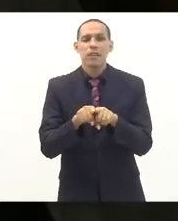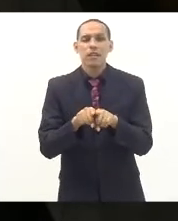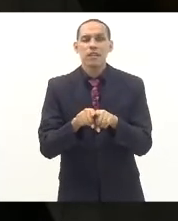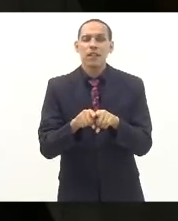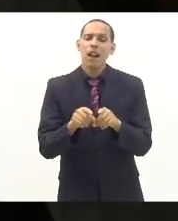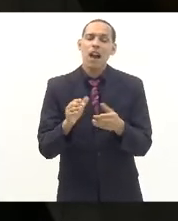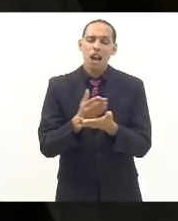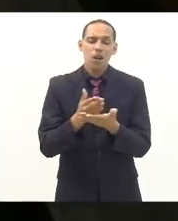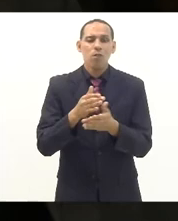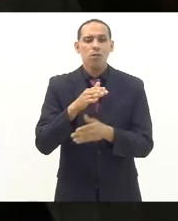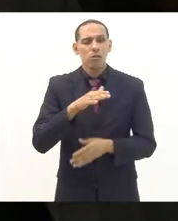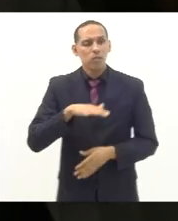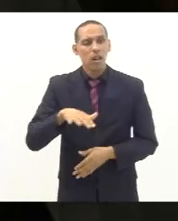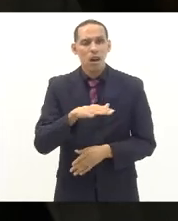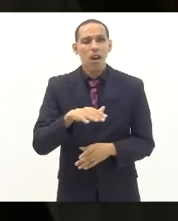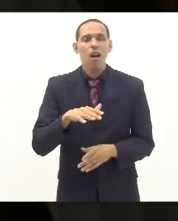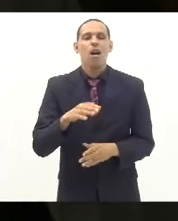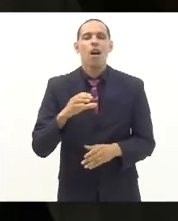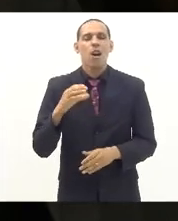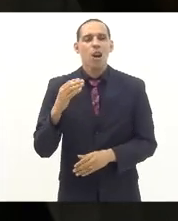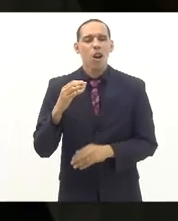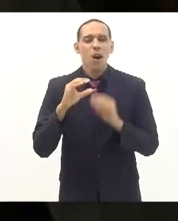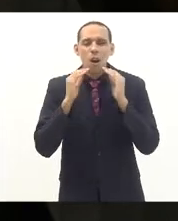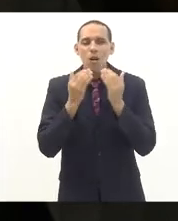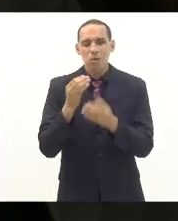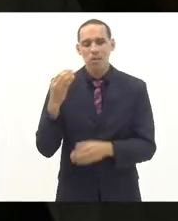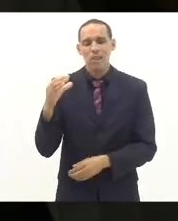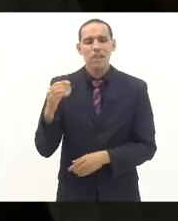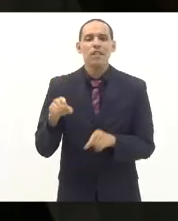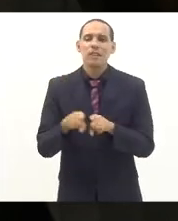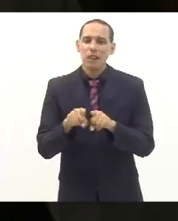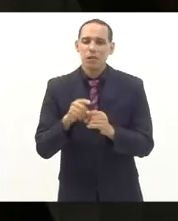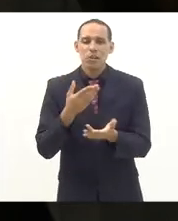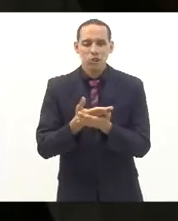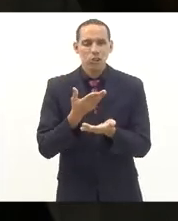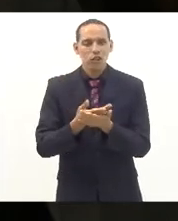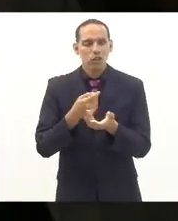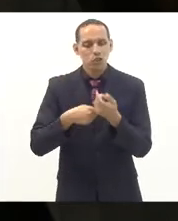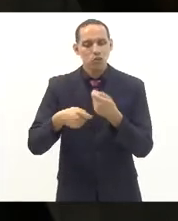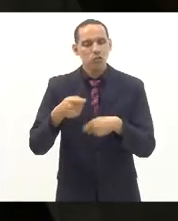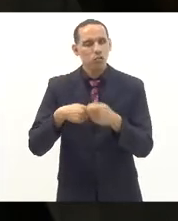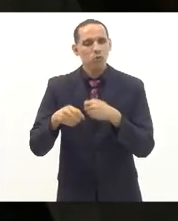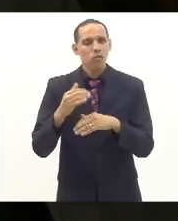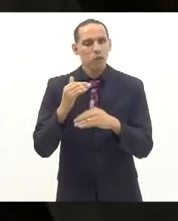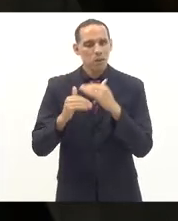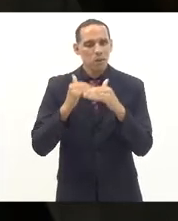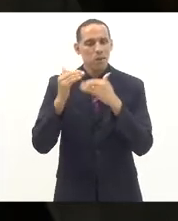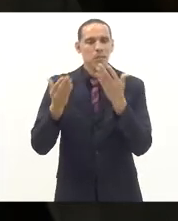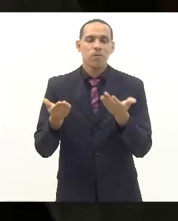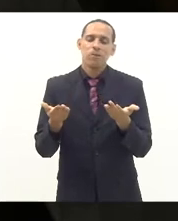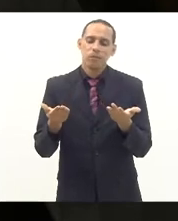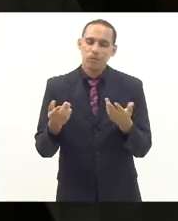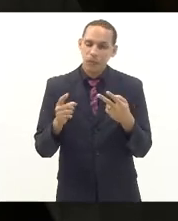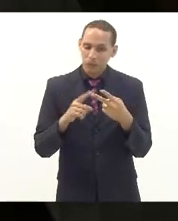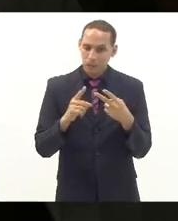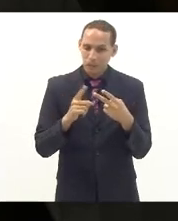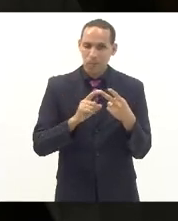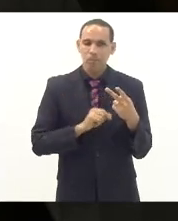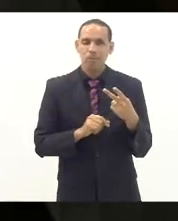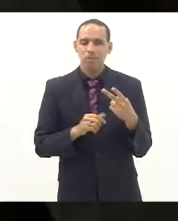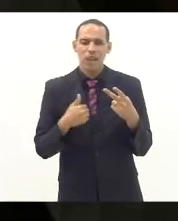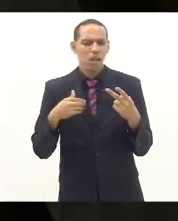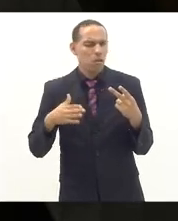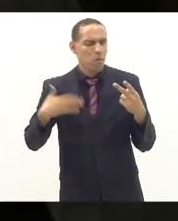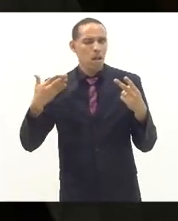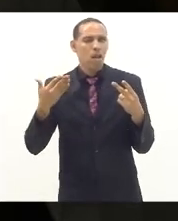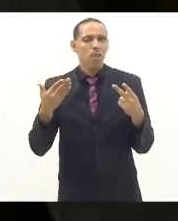da comunidade científica do Rio de Janeiro que estudam o campo do desenvolvimento econômico tá o segundo aspecto que eu queria que mencionar não